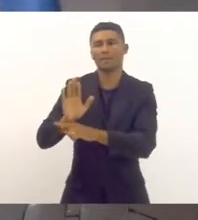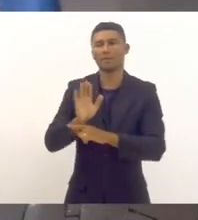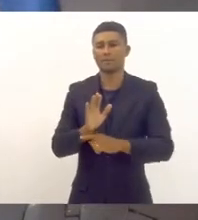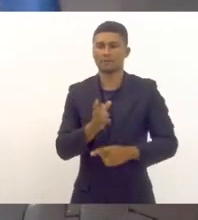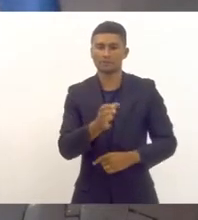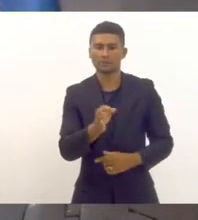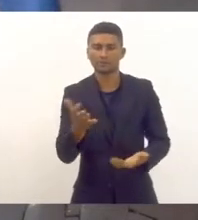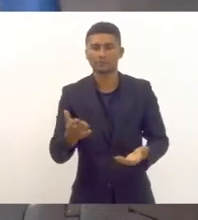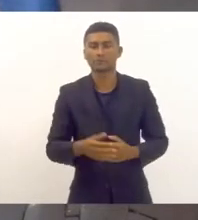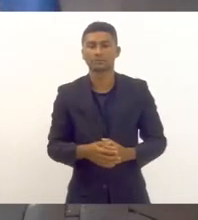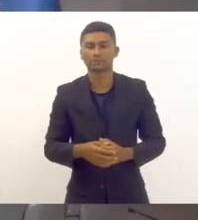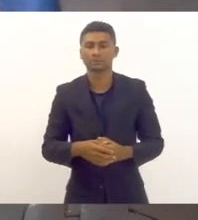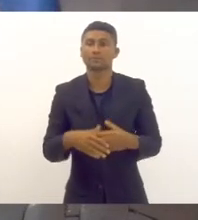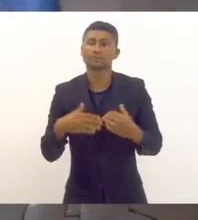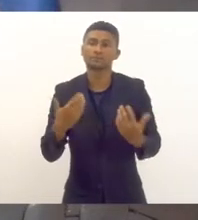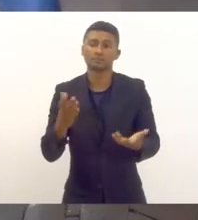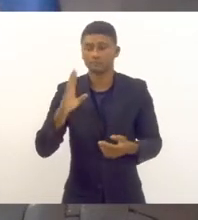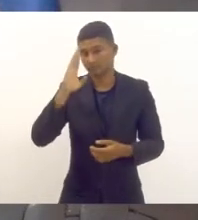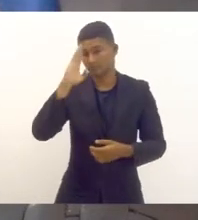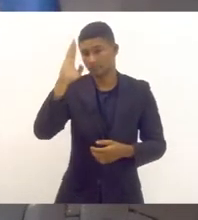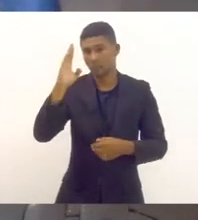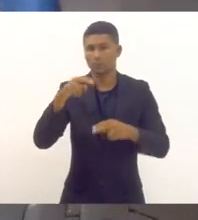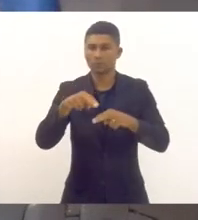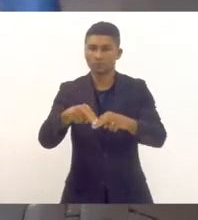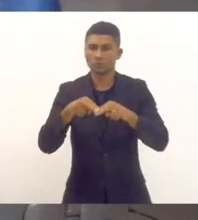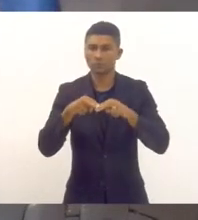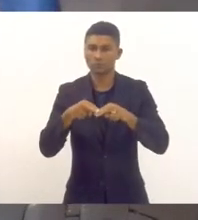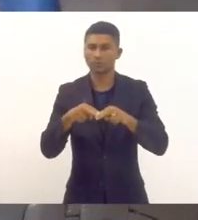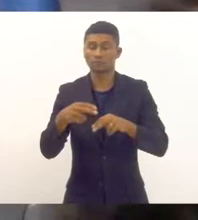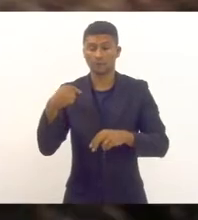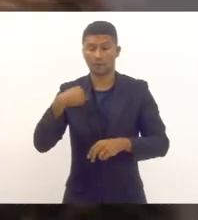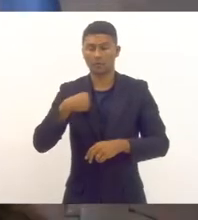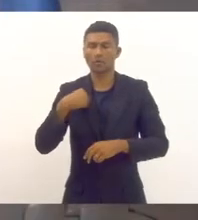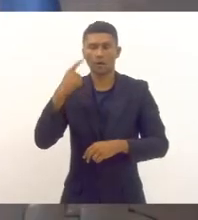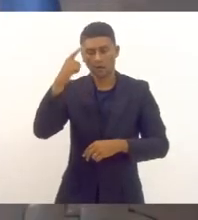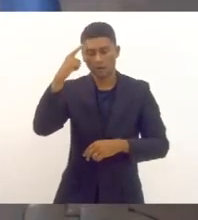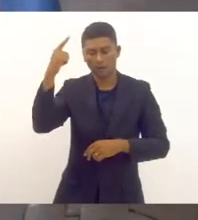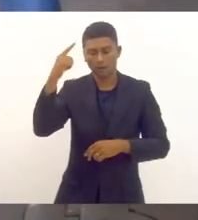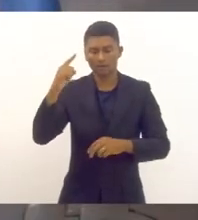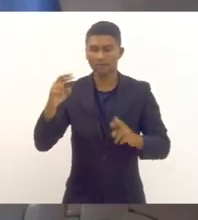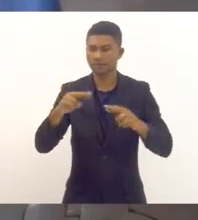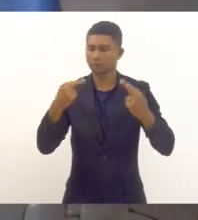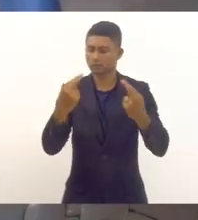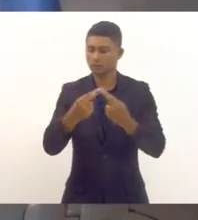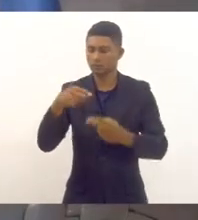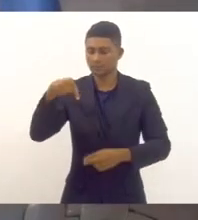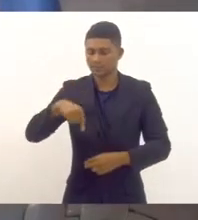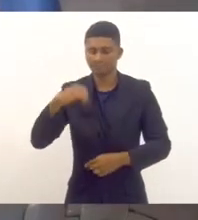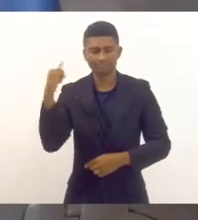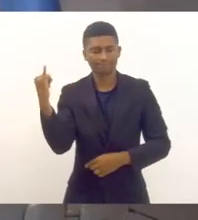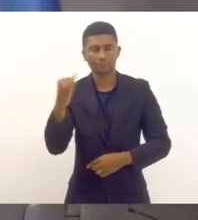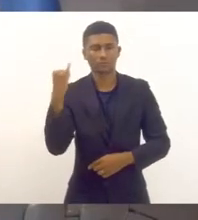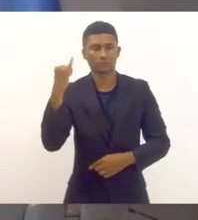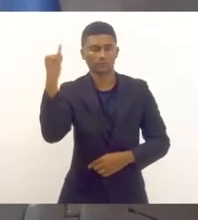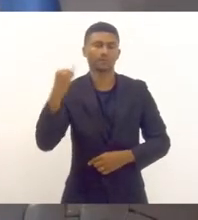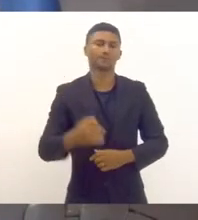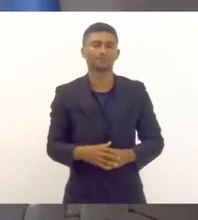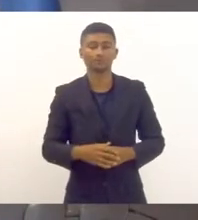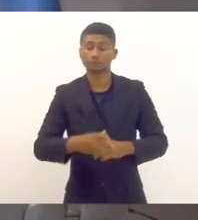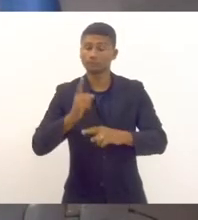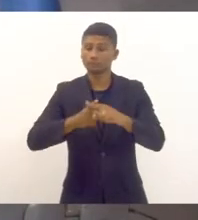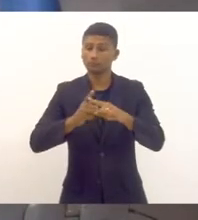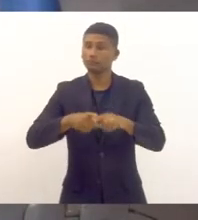Esse foi o grande motivo, Donizete, que eu fui convencido a fazer essa reunião aqui hoje, essa audiência pública. Às vezes o